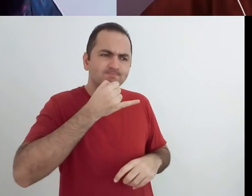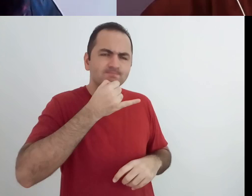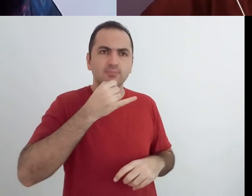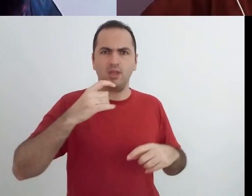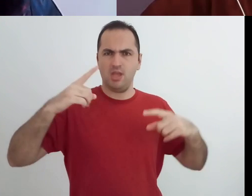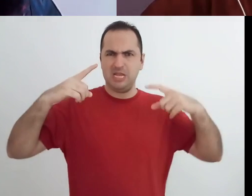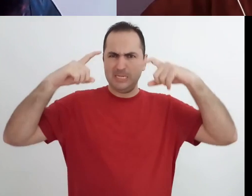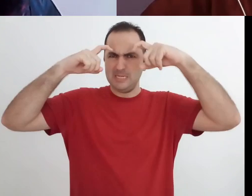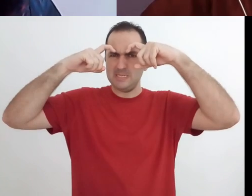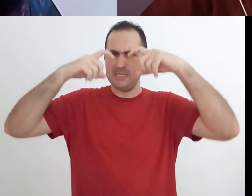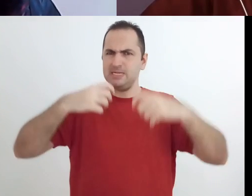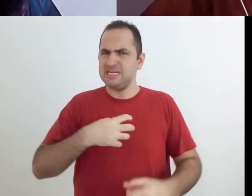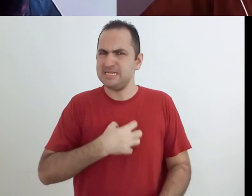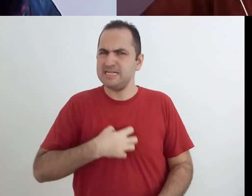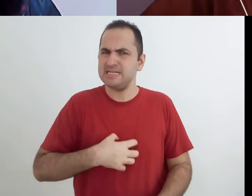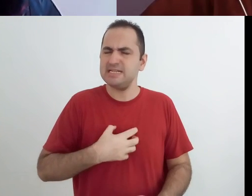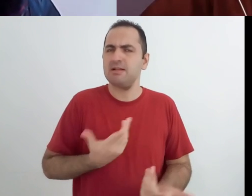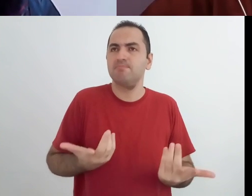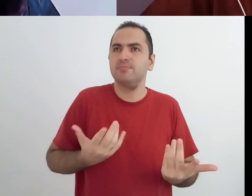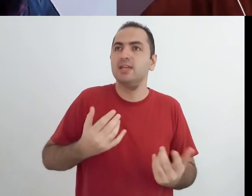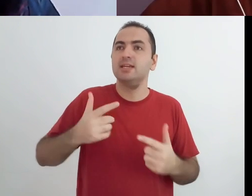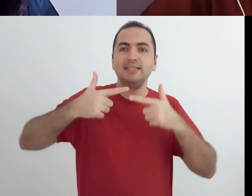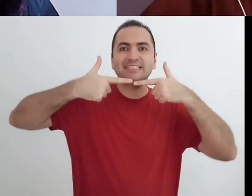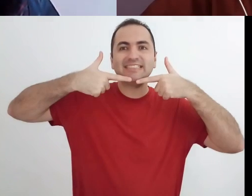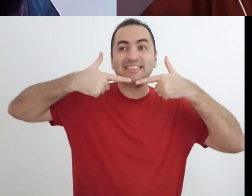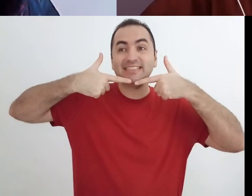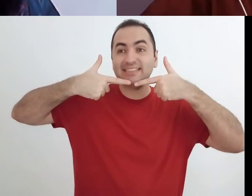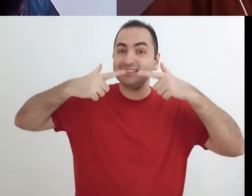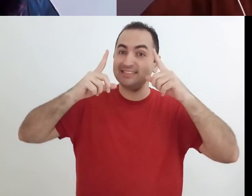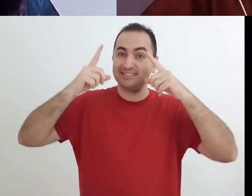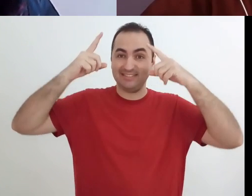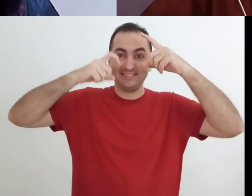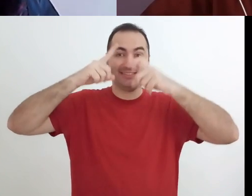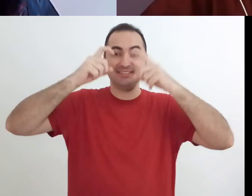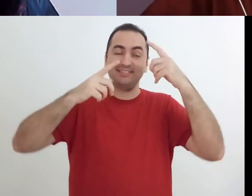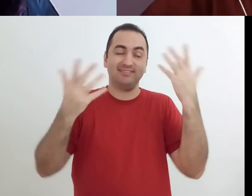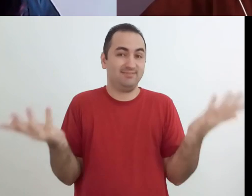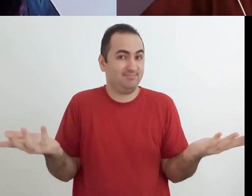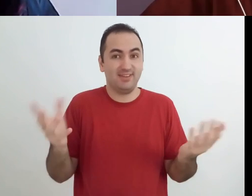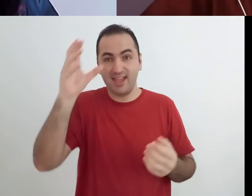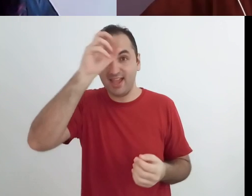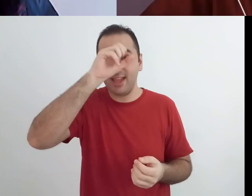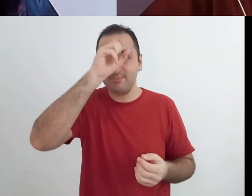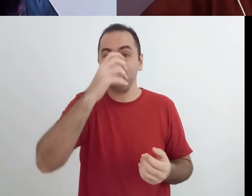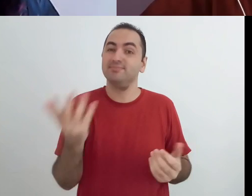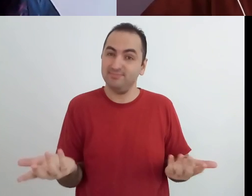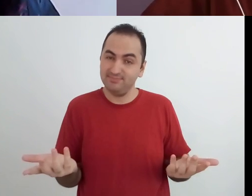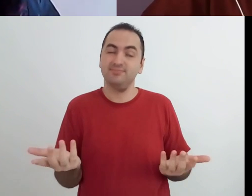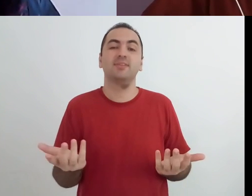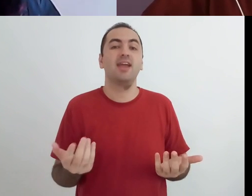Que é uma coisa que contribui muito para a comunicação. Às vezes, a gente não precisa falar nada, né?